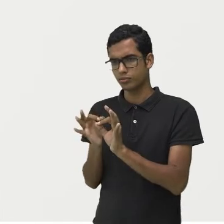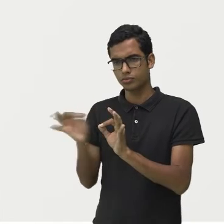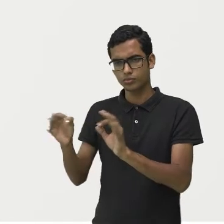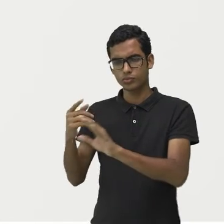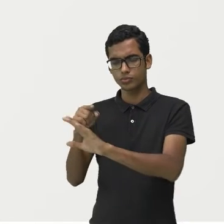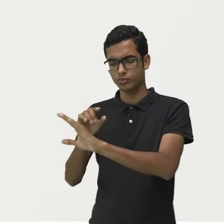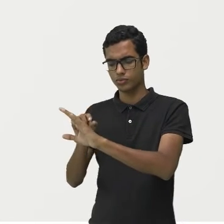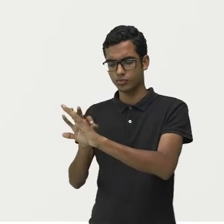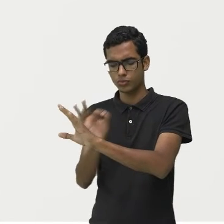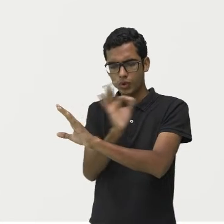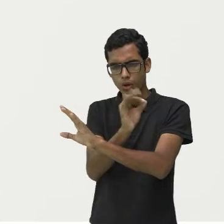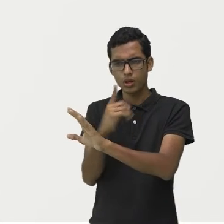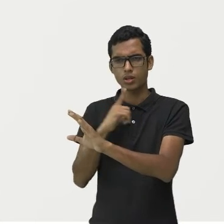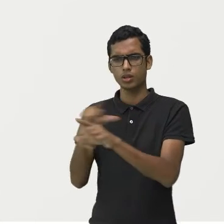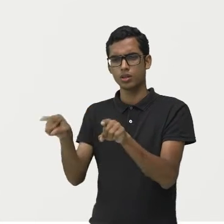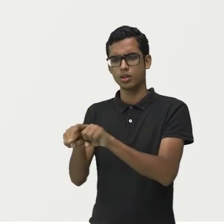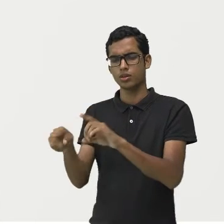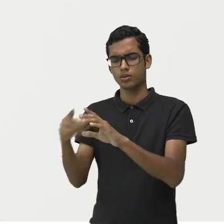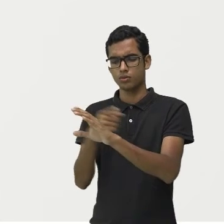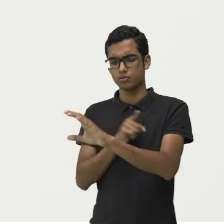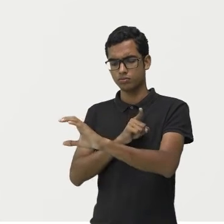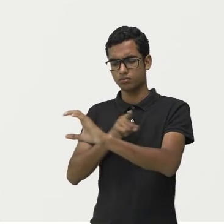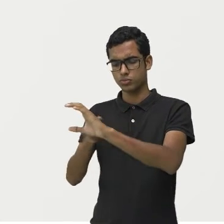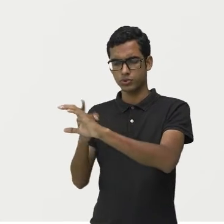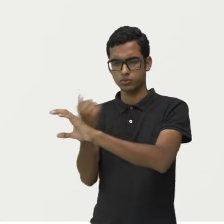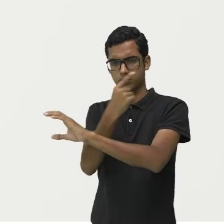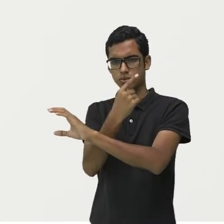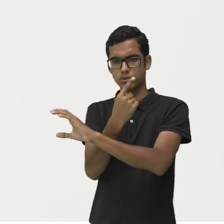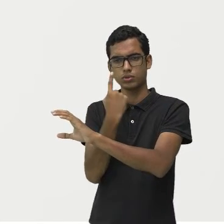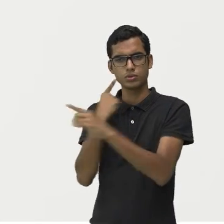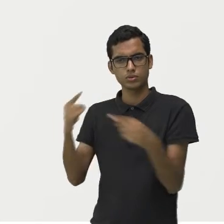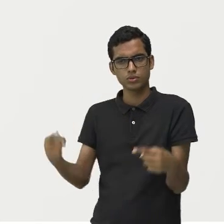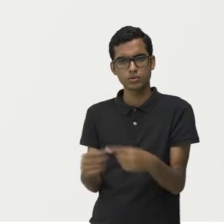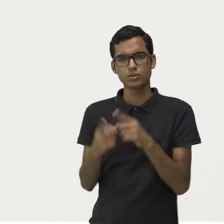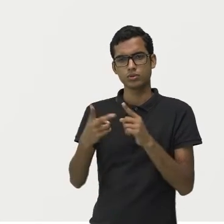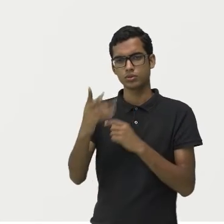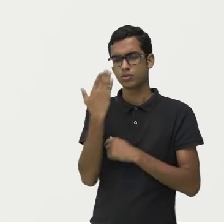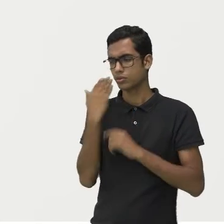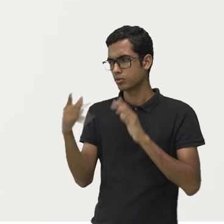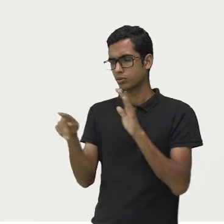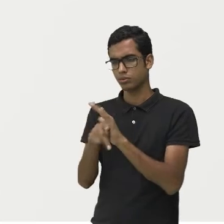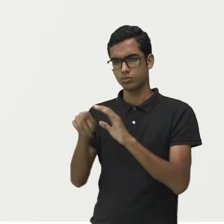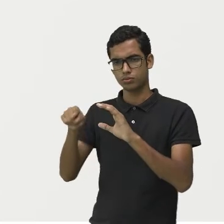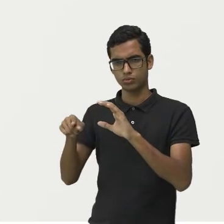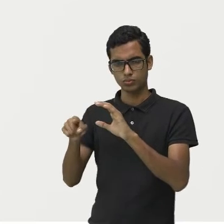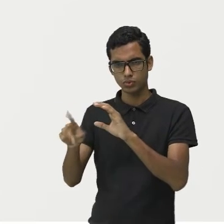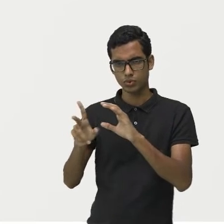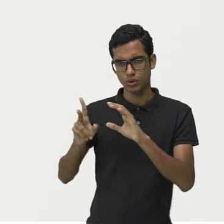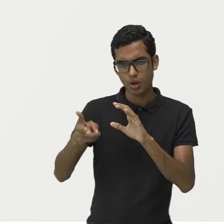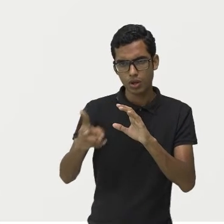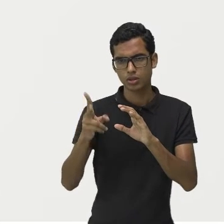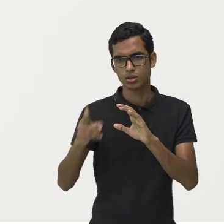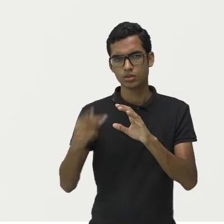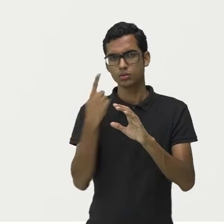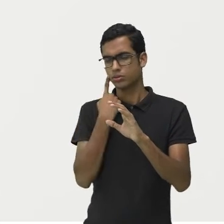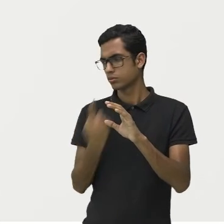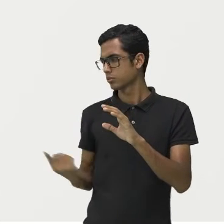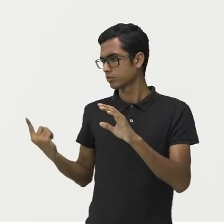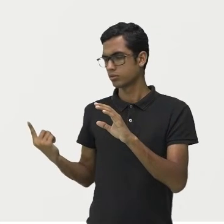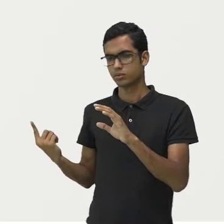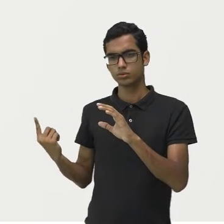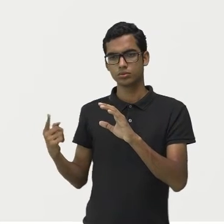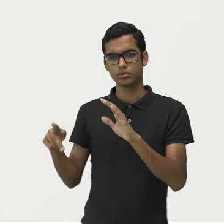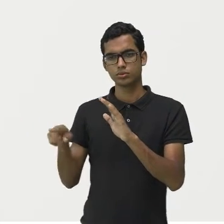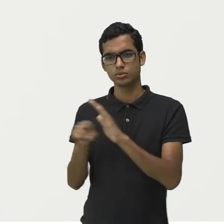prolongamentos das retas aqui, ó, vão convergir sempre para o mesmo ponto. Ou seja,